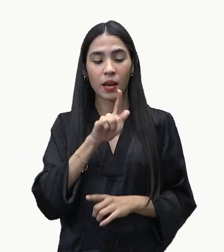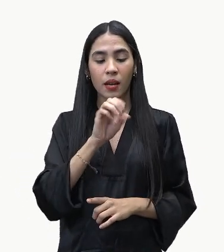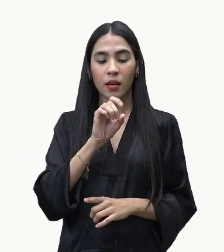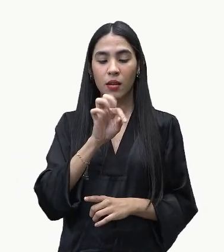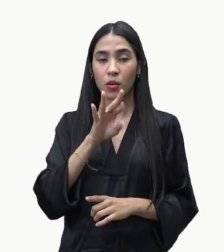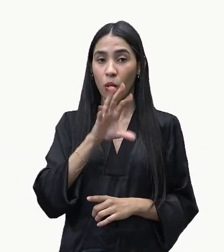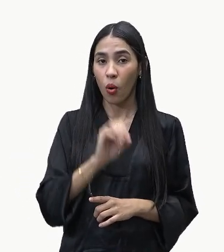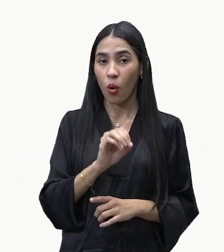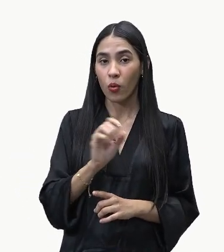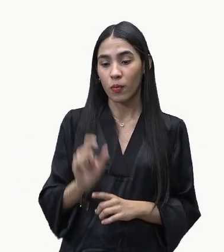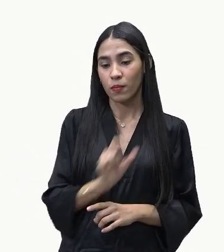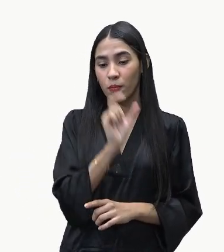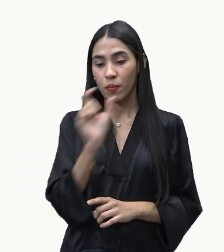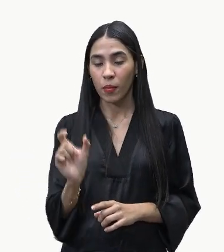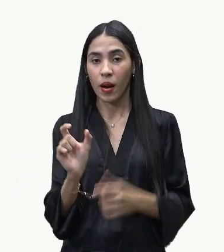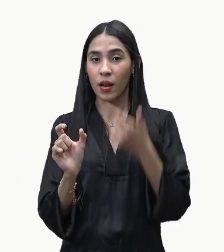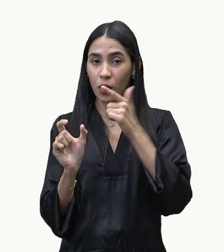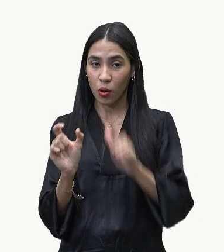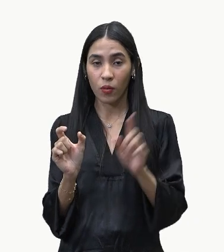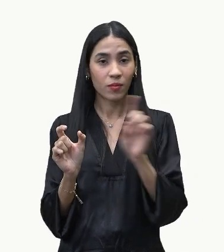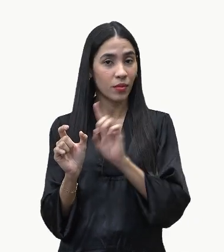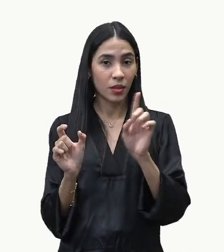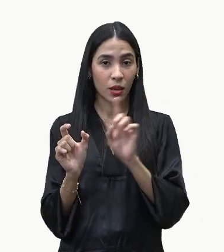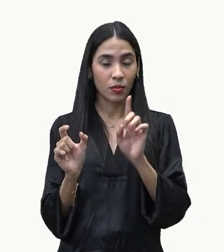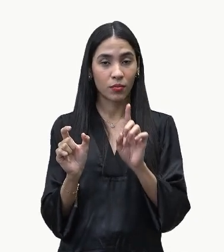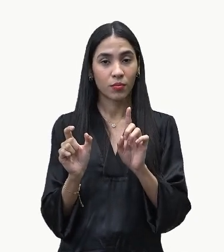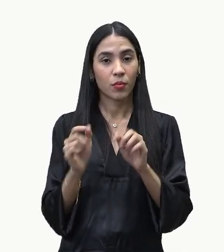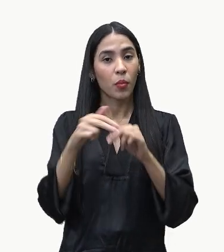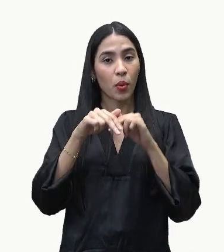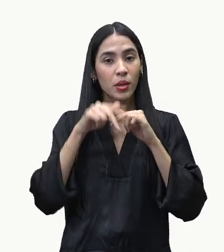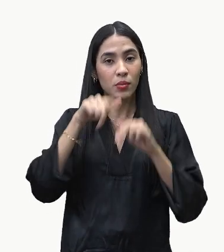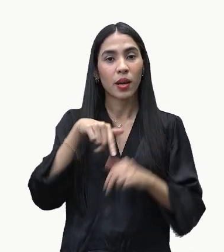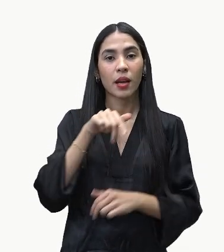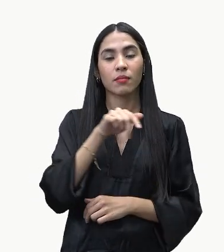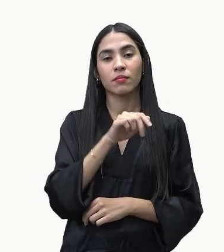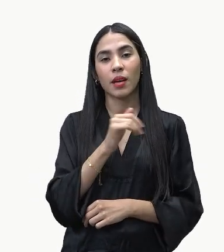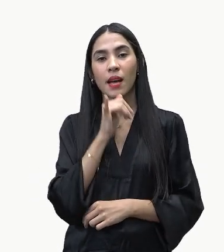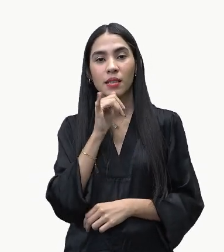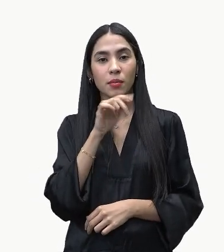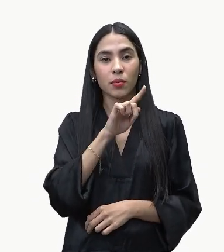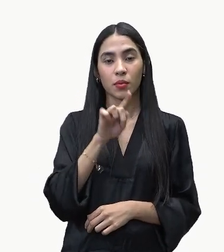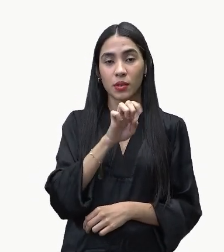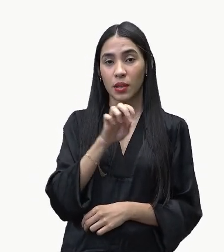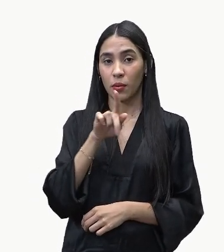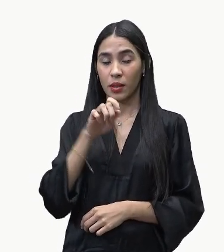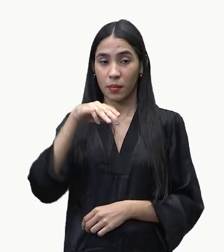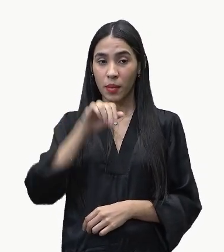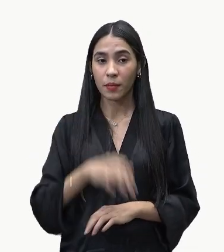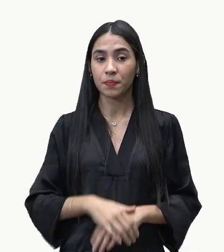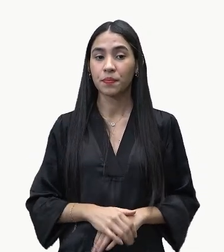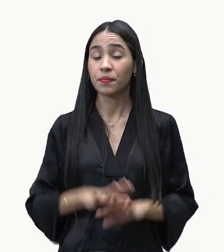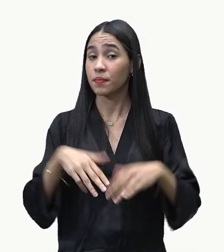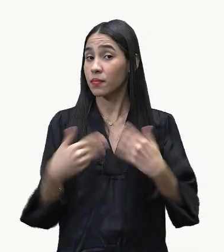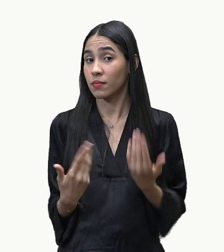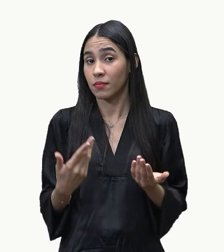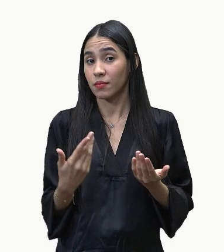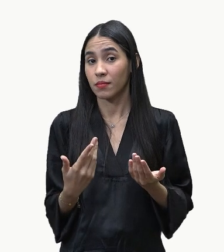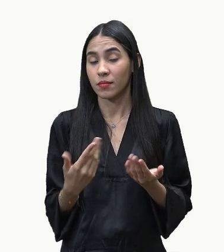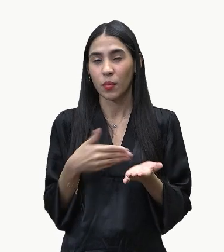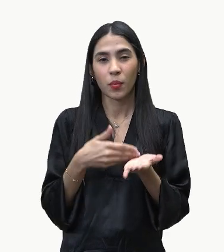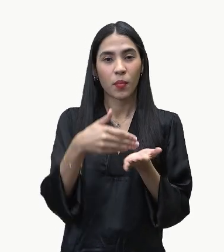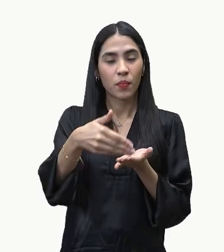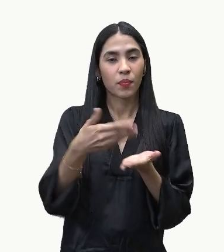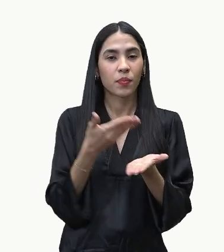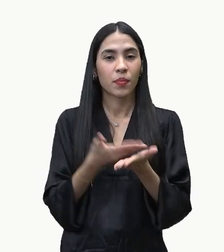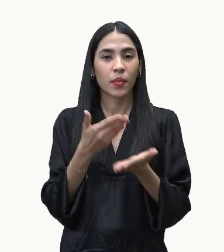Então, mais uma vez, eu apresentei aí um exemplo de zeugma para vocês. E aí, professora, a senhora falou no começo da